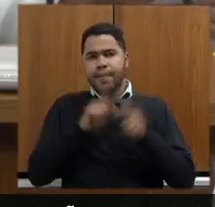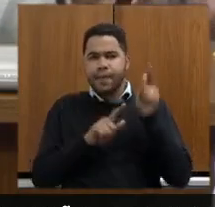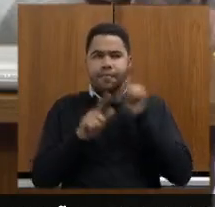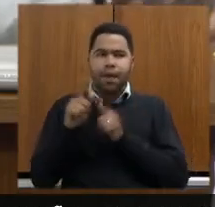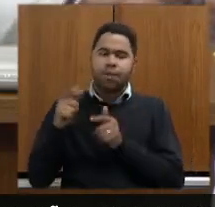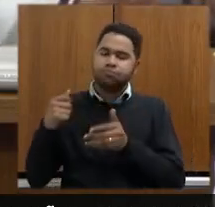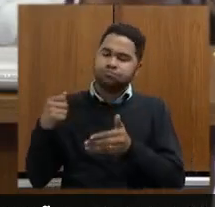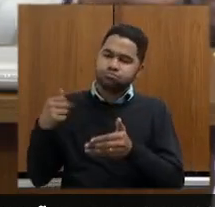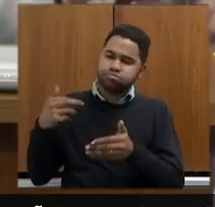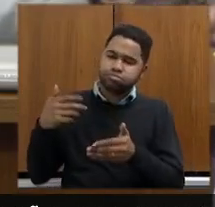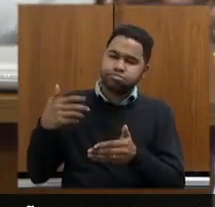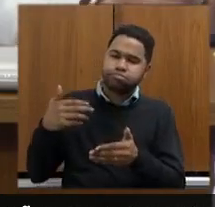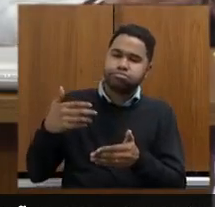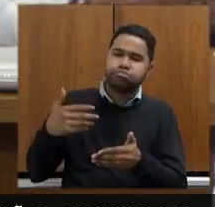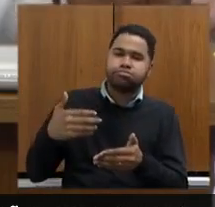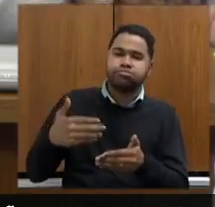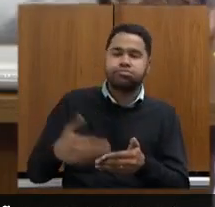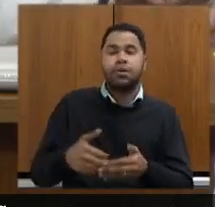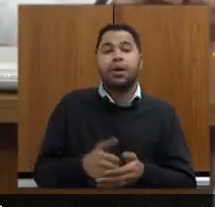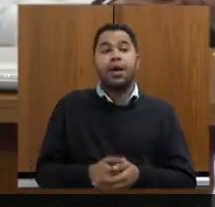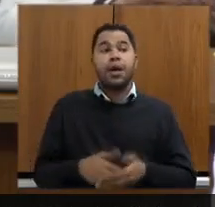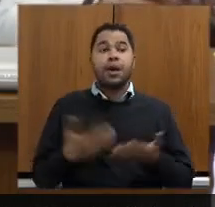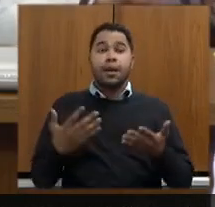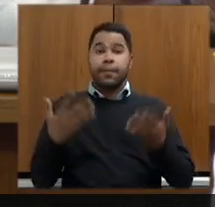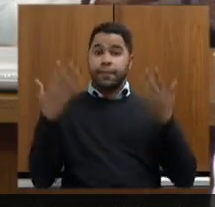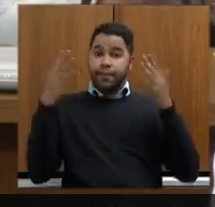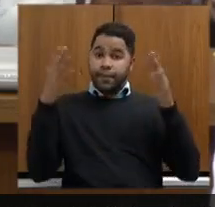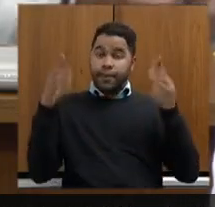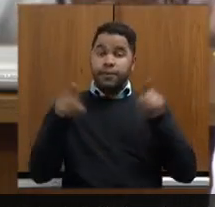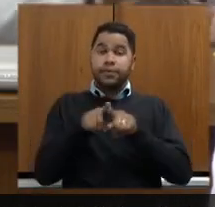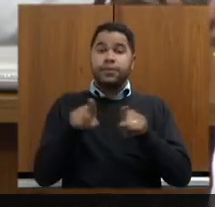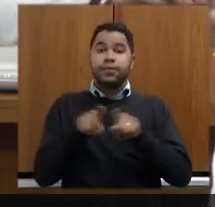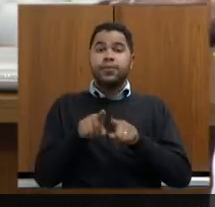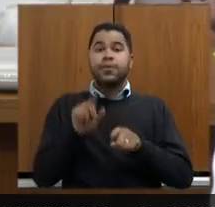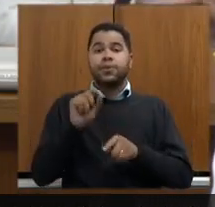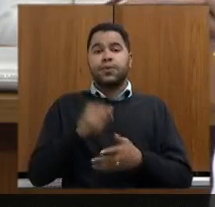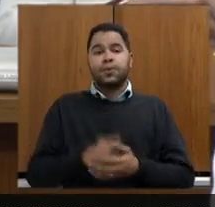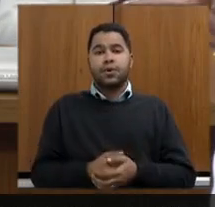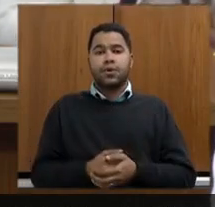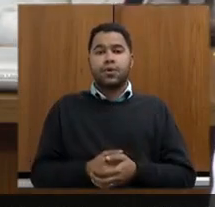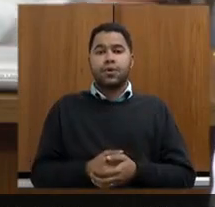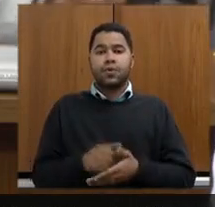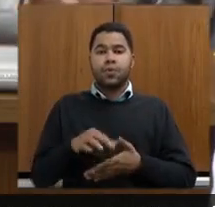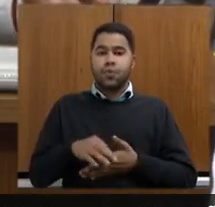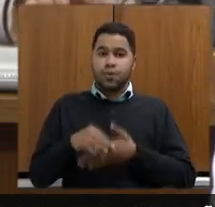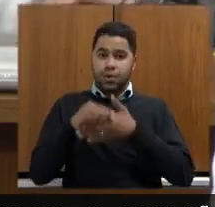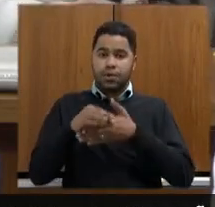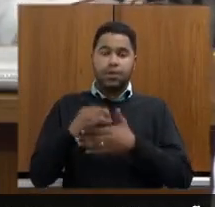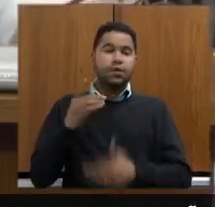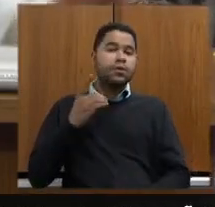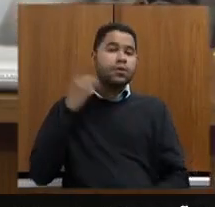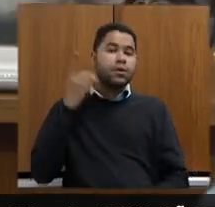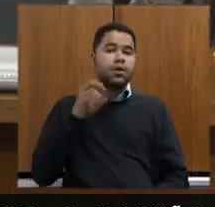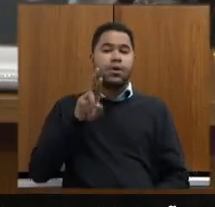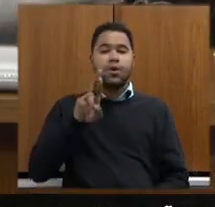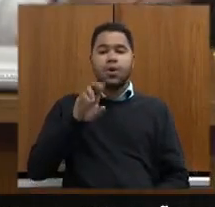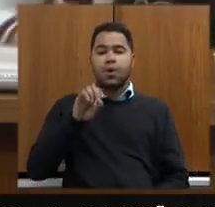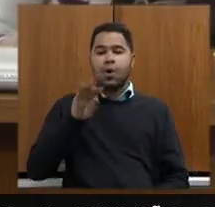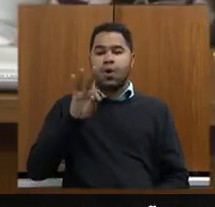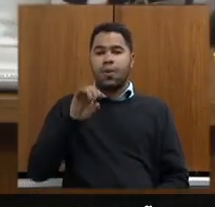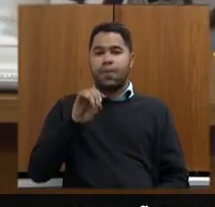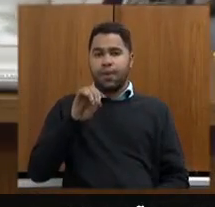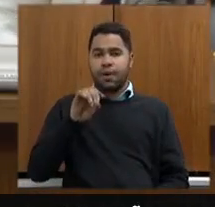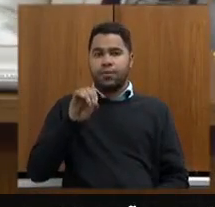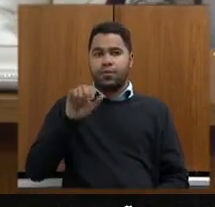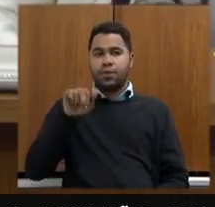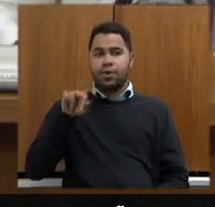frutos ao longo do tempo parabenizar também Presidente Virgílio o nosso líder do governo Deputado Roberto Andrade